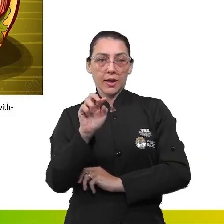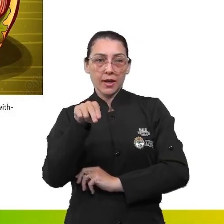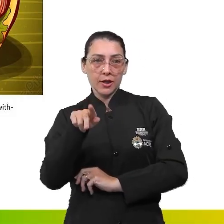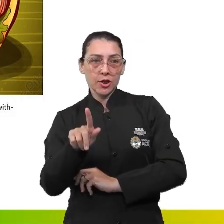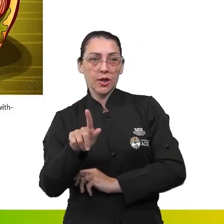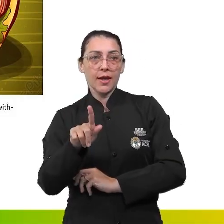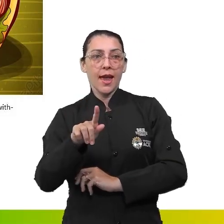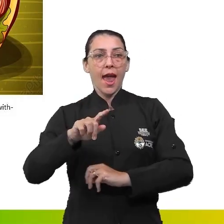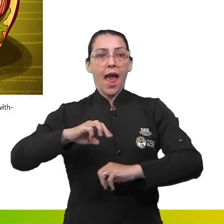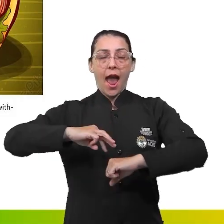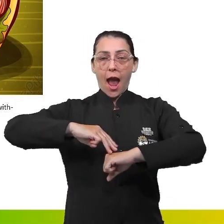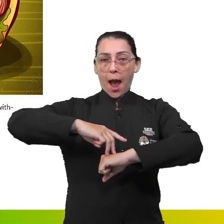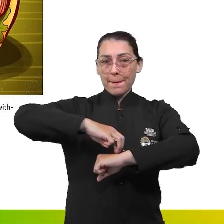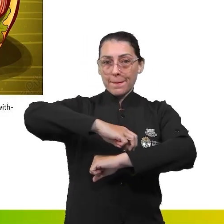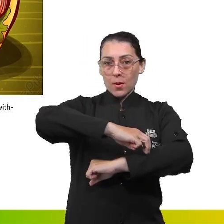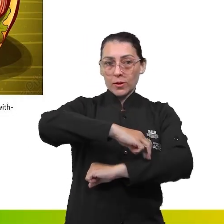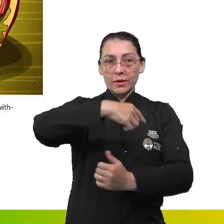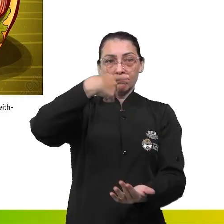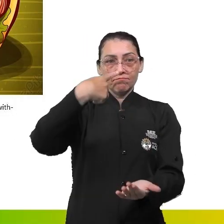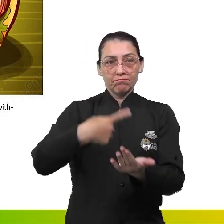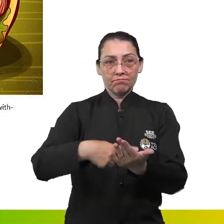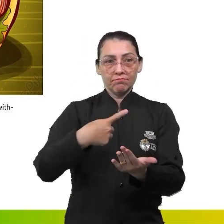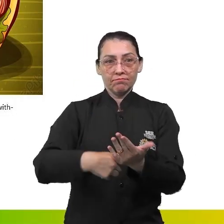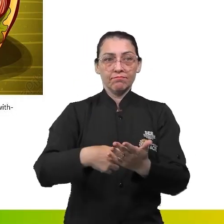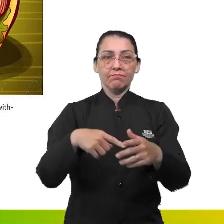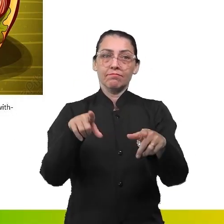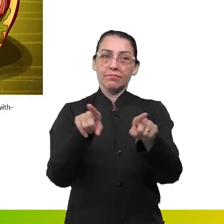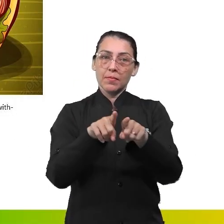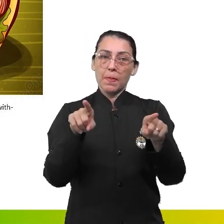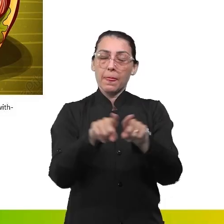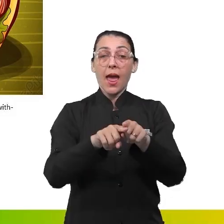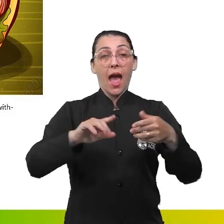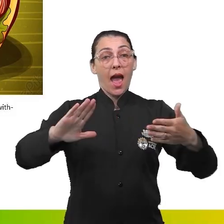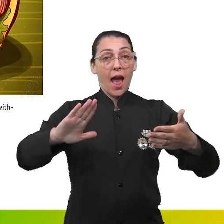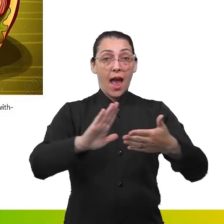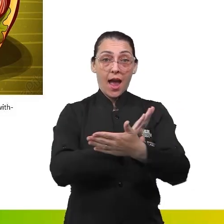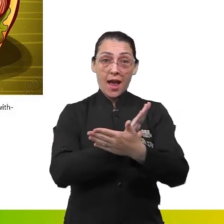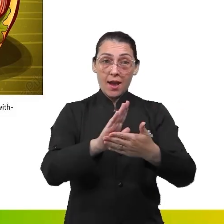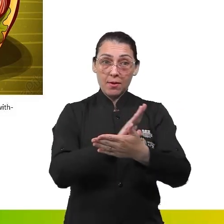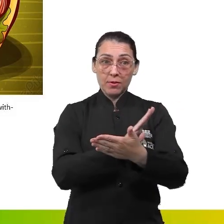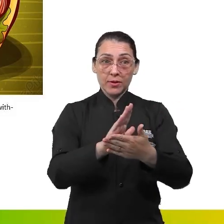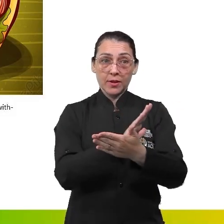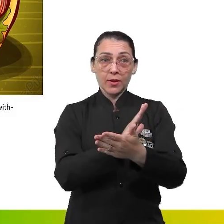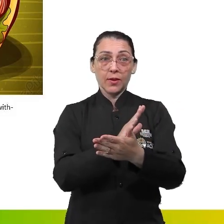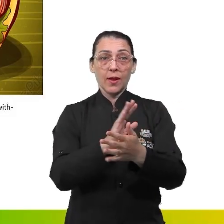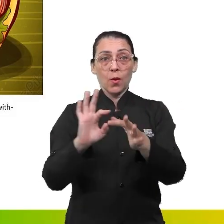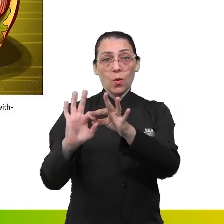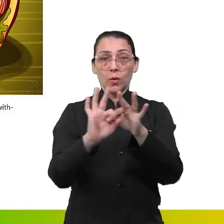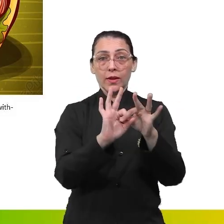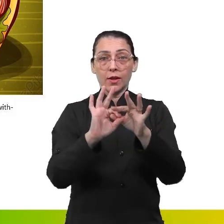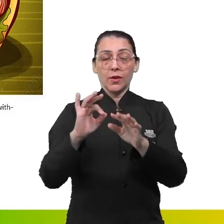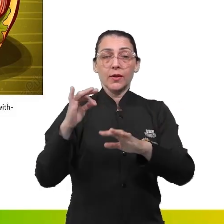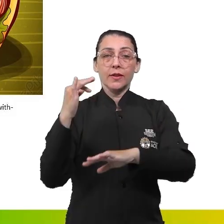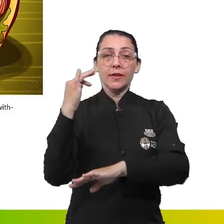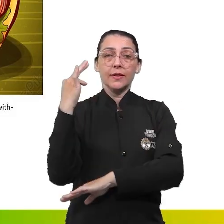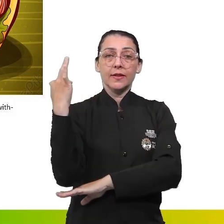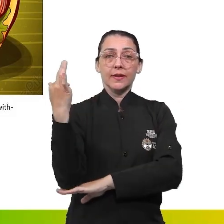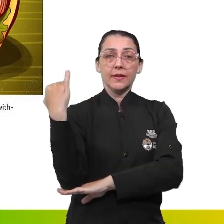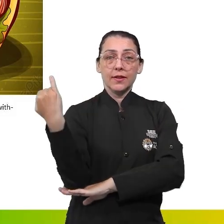o marketing, a moda, negócios e em contextos